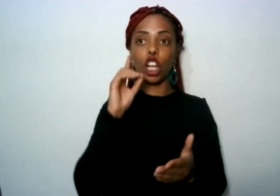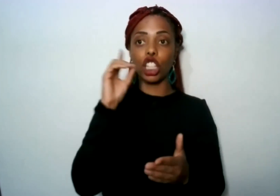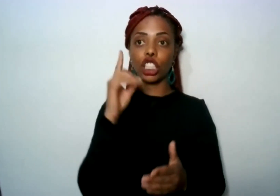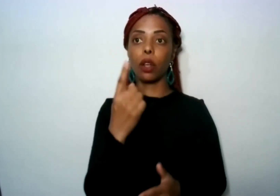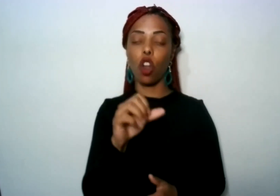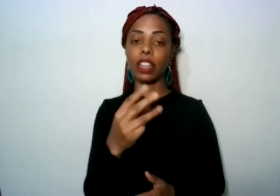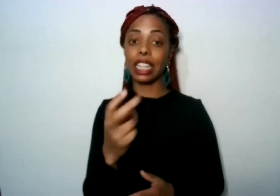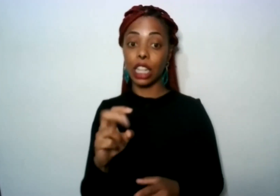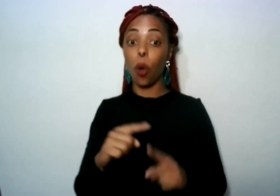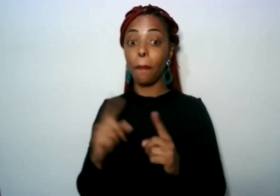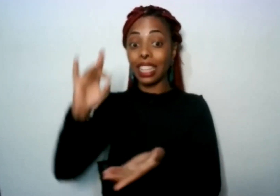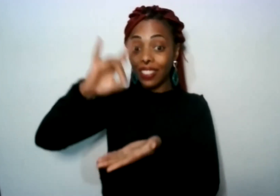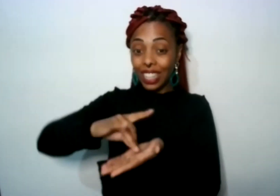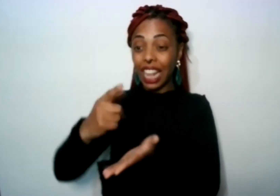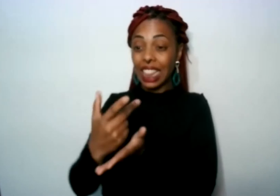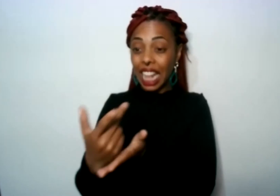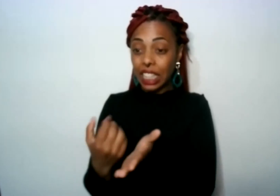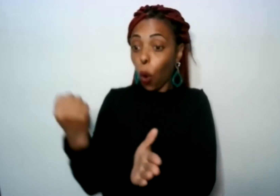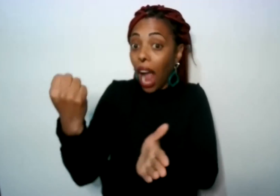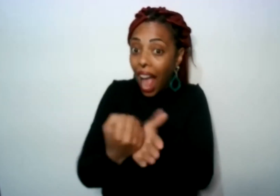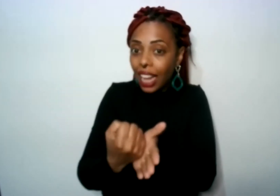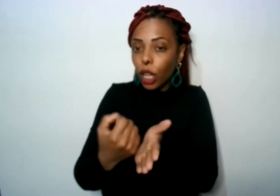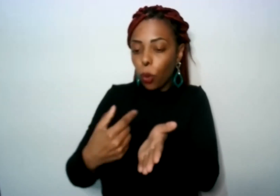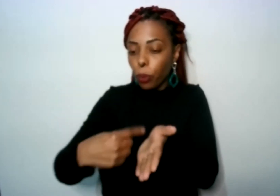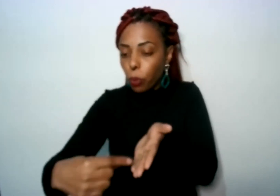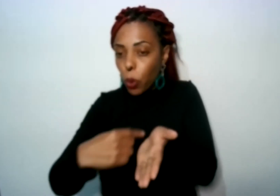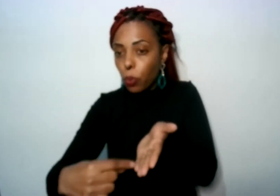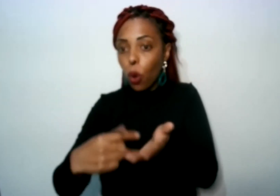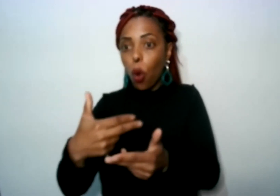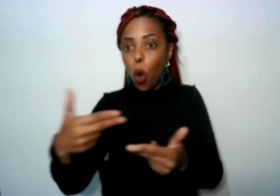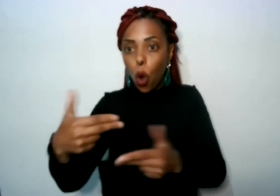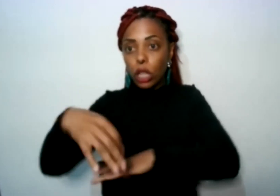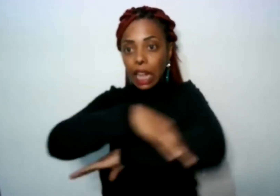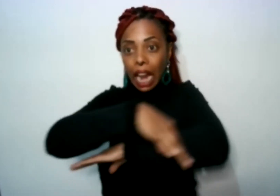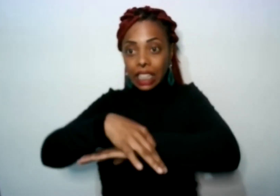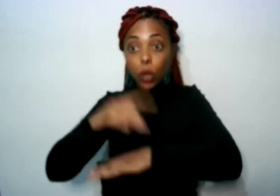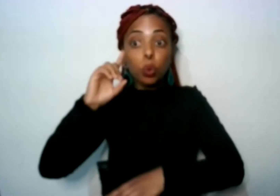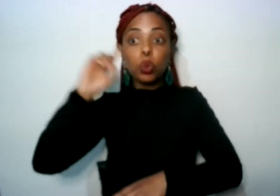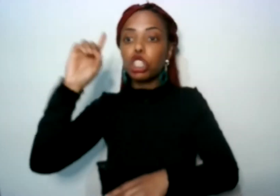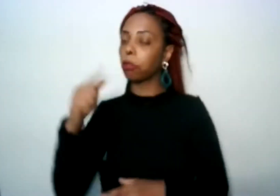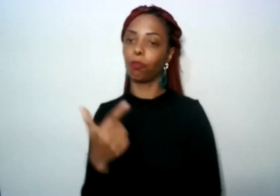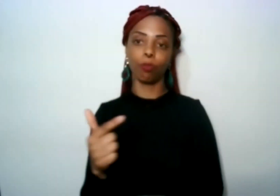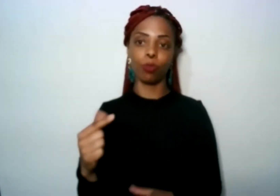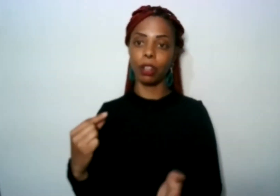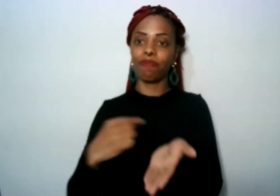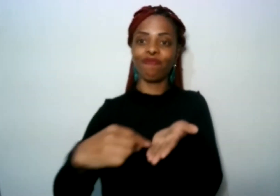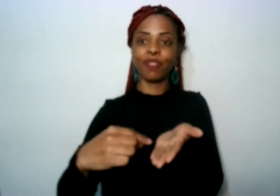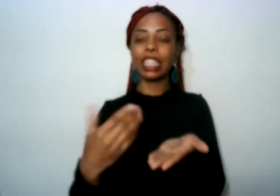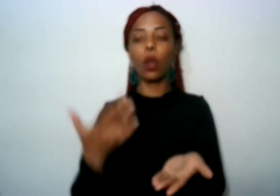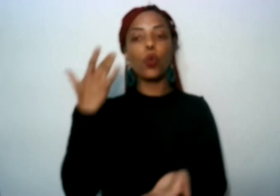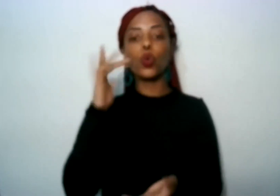no carimbo especificações de arquitetura mesmo não tem data então a gente não sabe de fato se